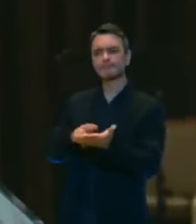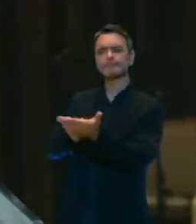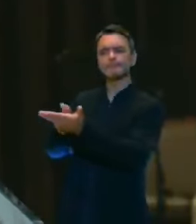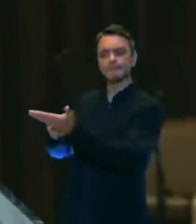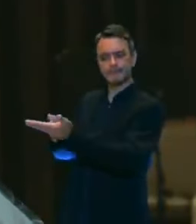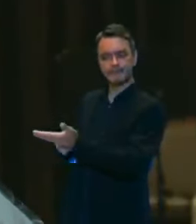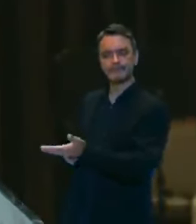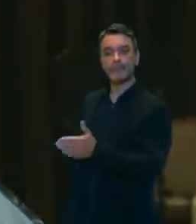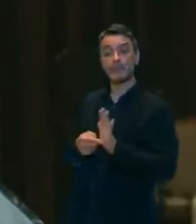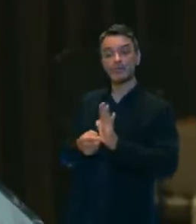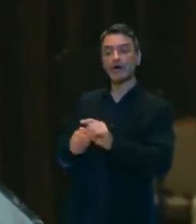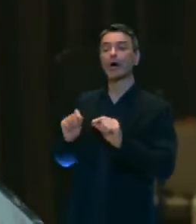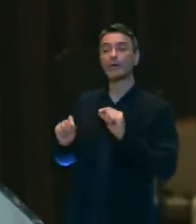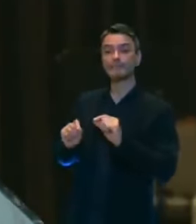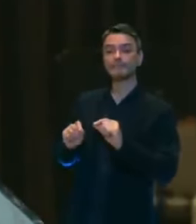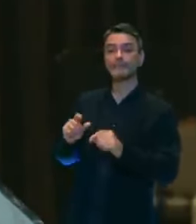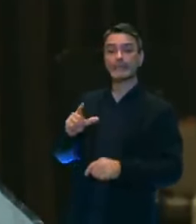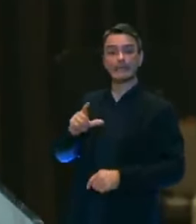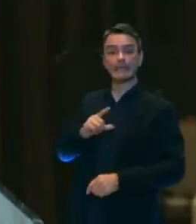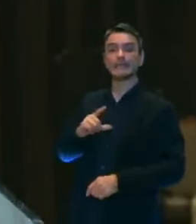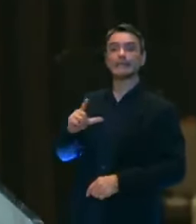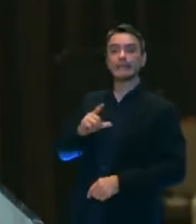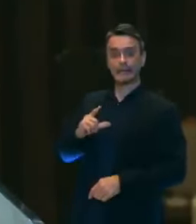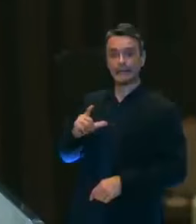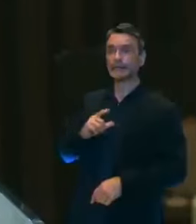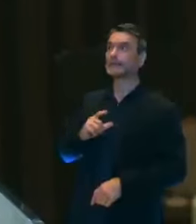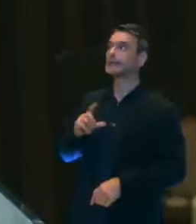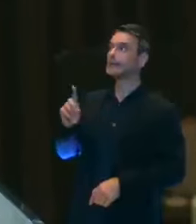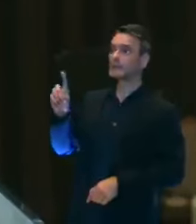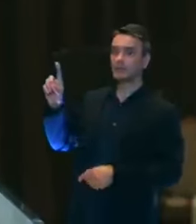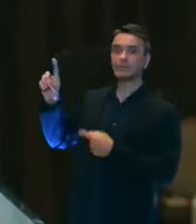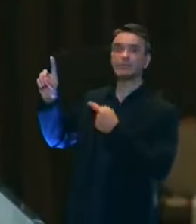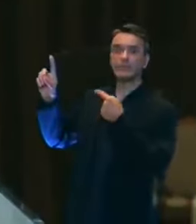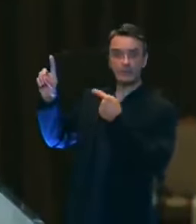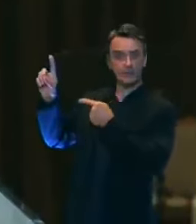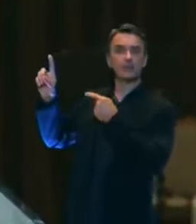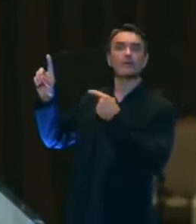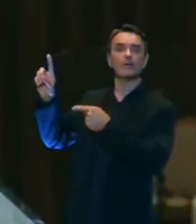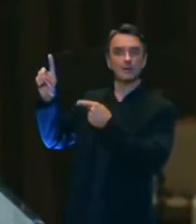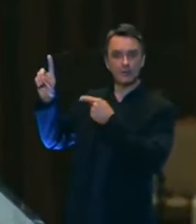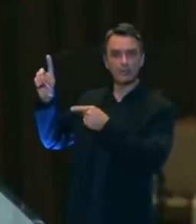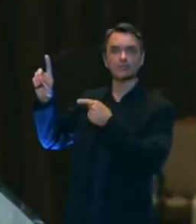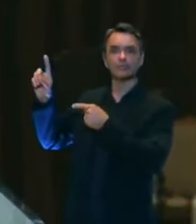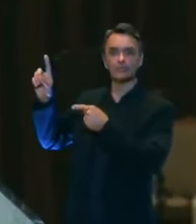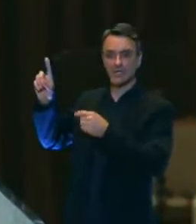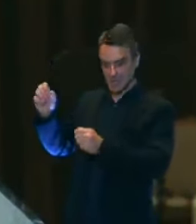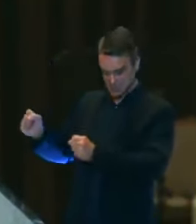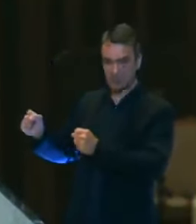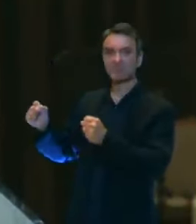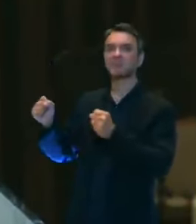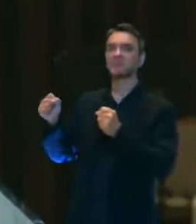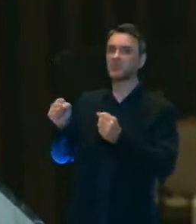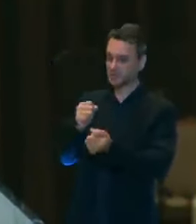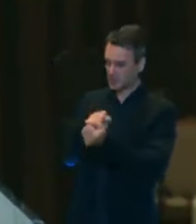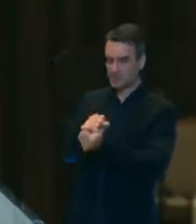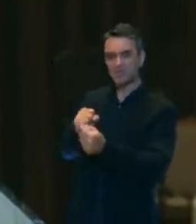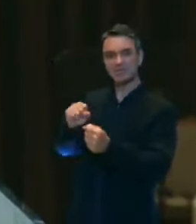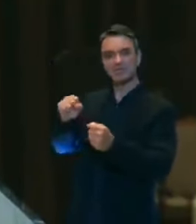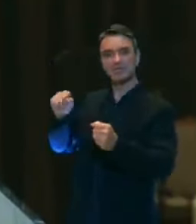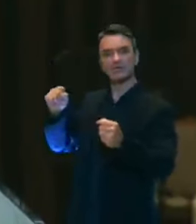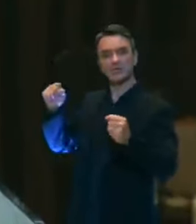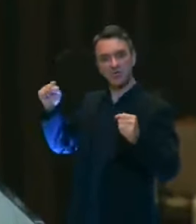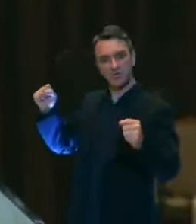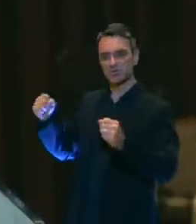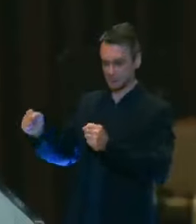existe um Deus que estabelece reis e os destitui. Existe um Deus que é grande